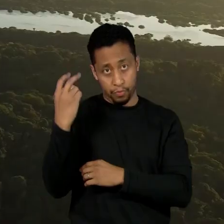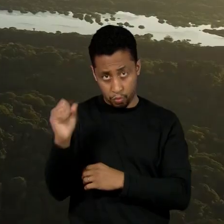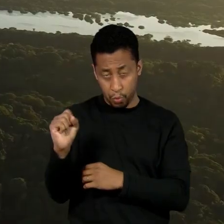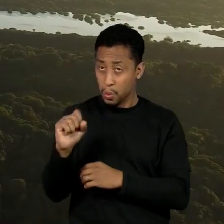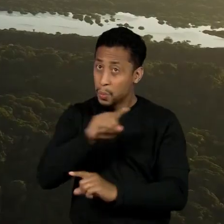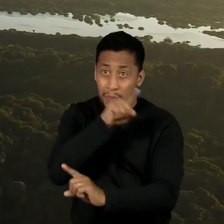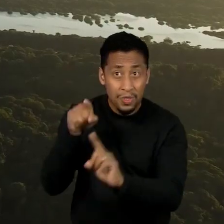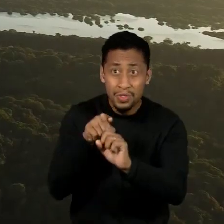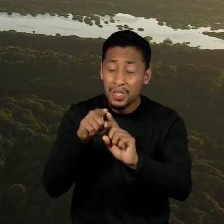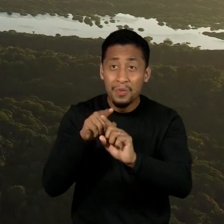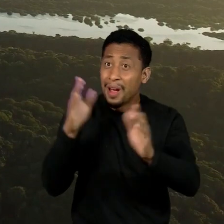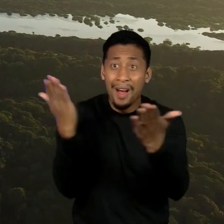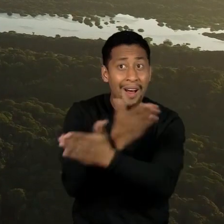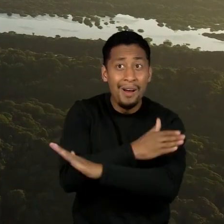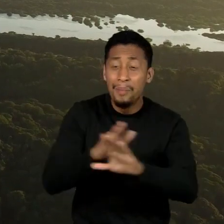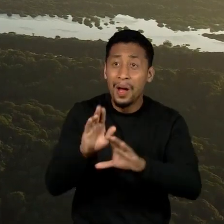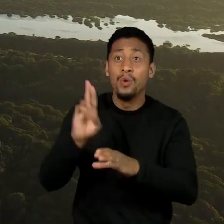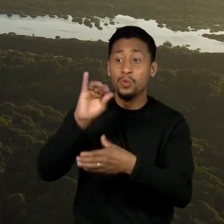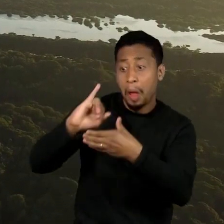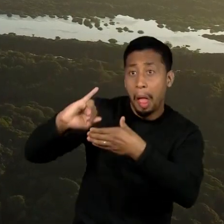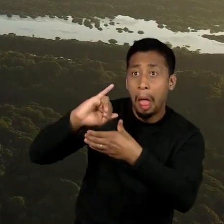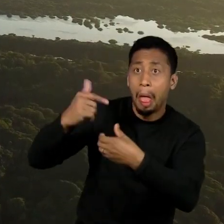2030.